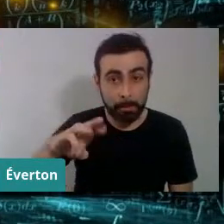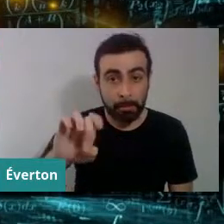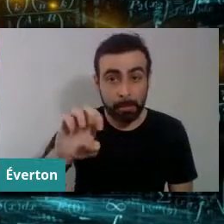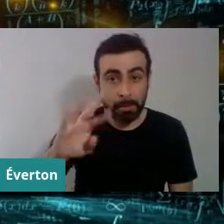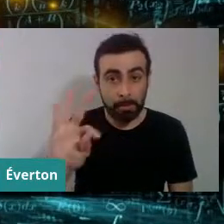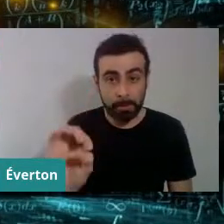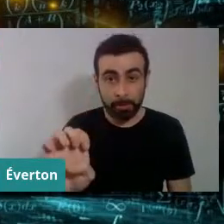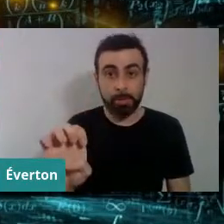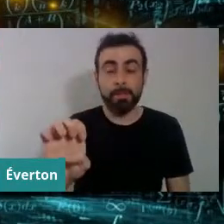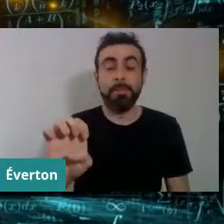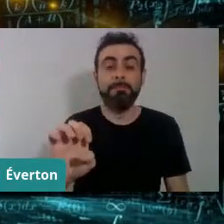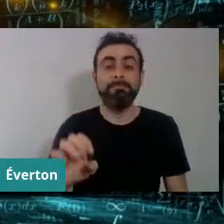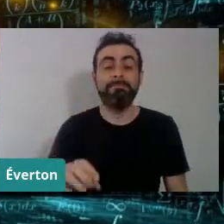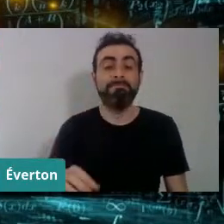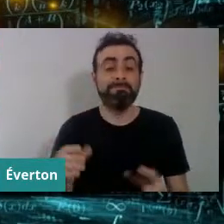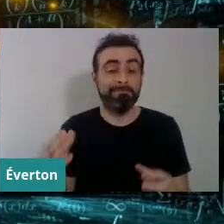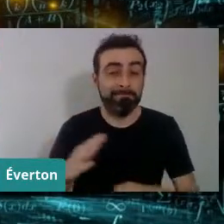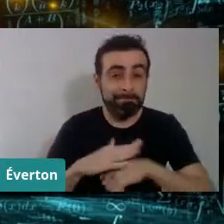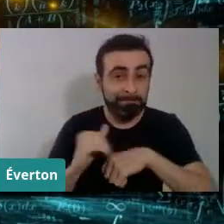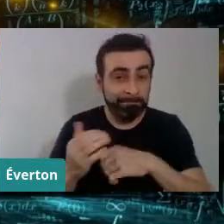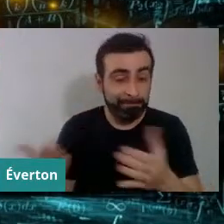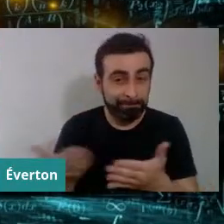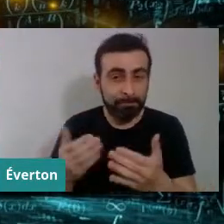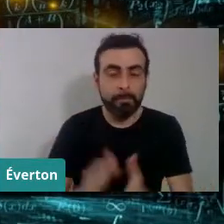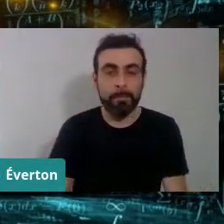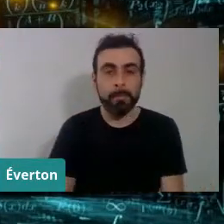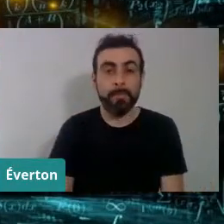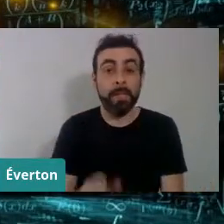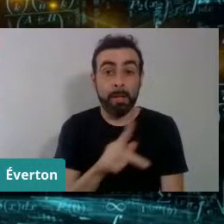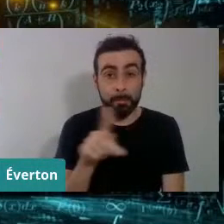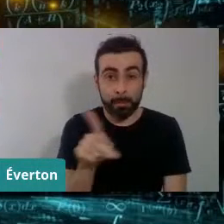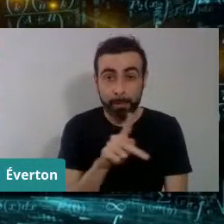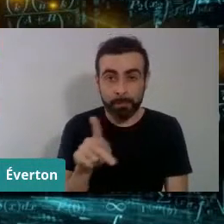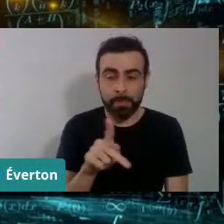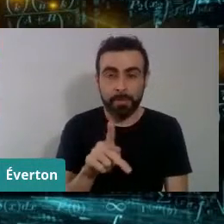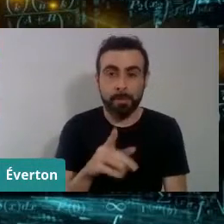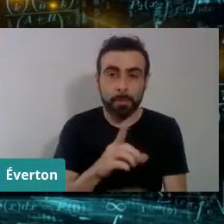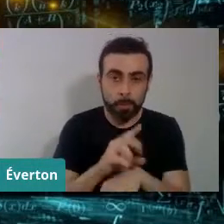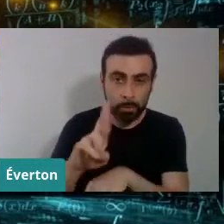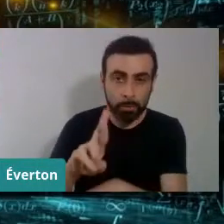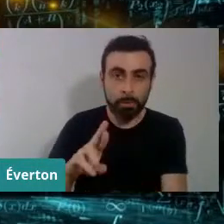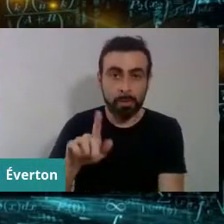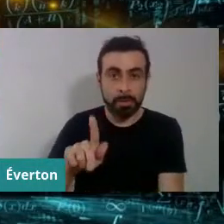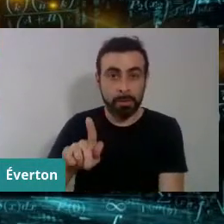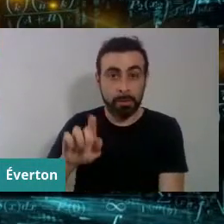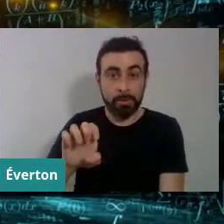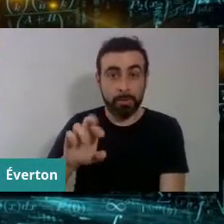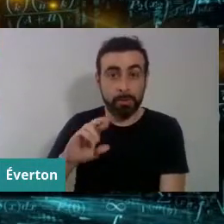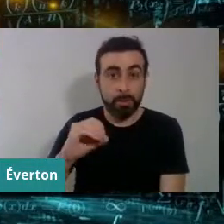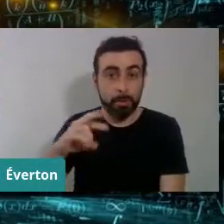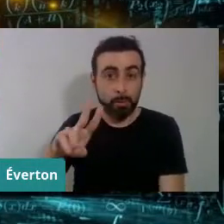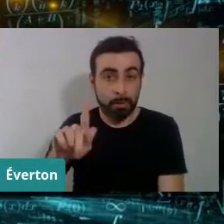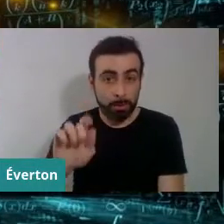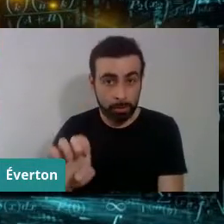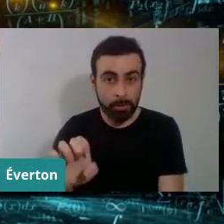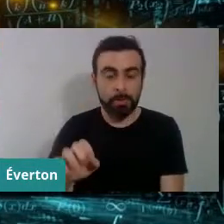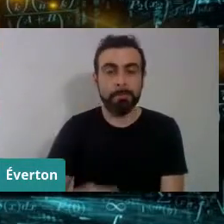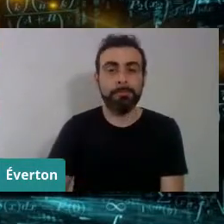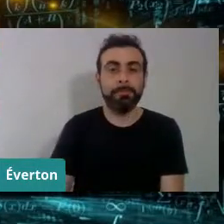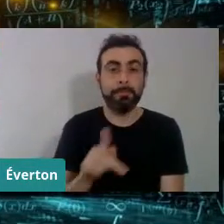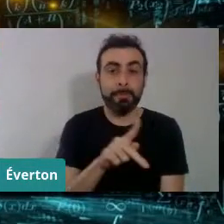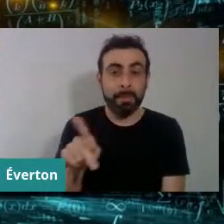querido professor, professor doutor George Francisco Santiago Martim,